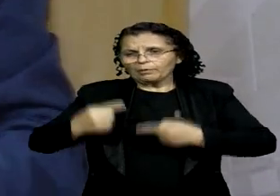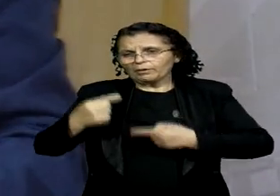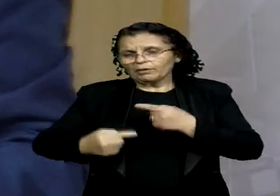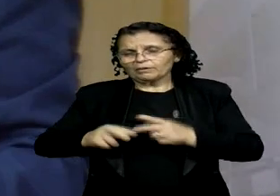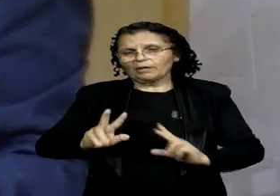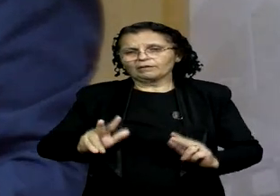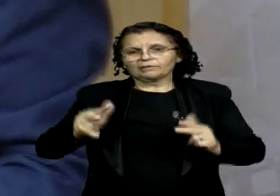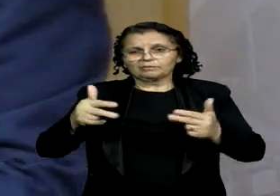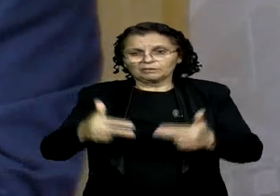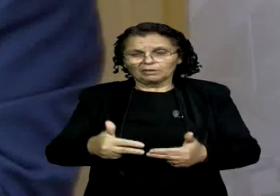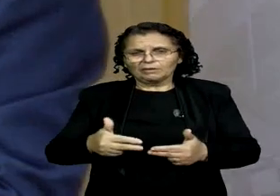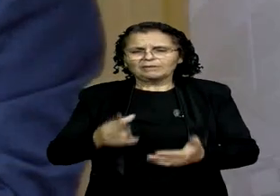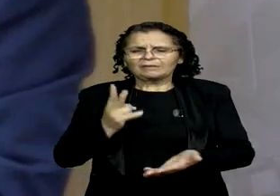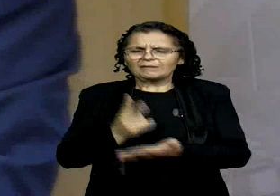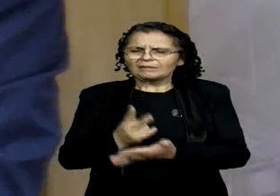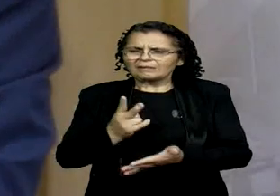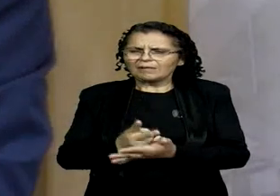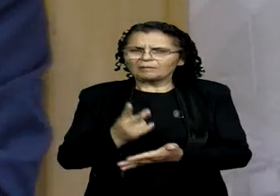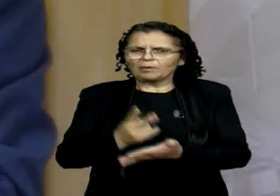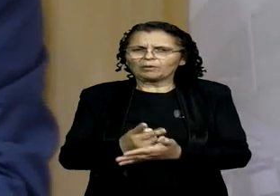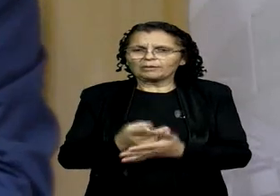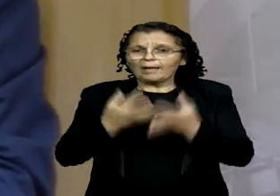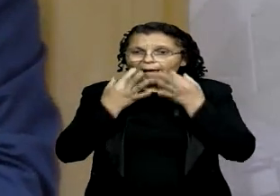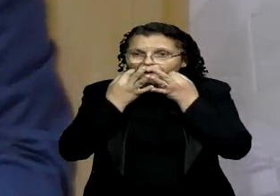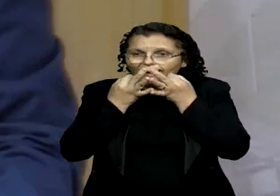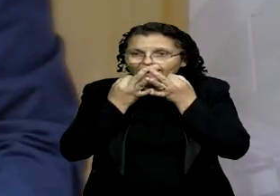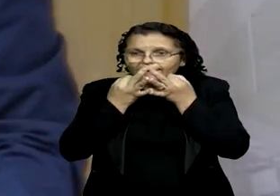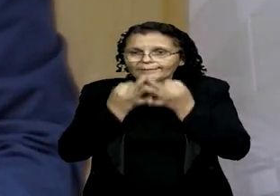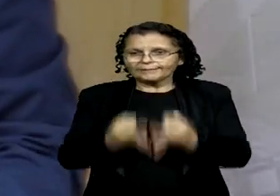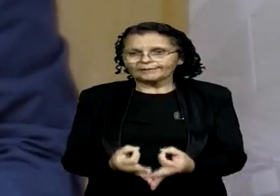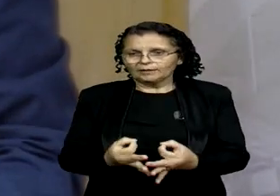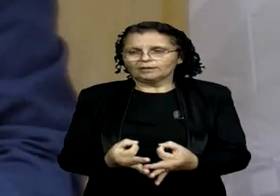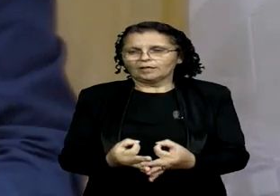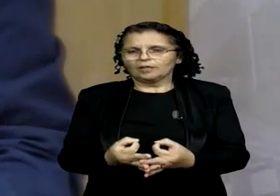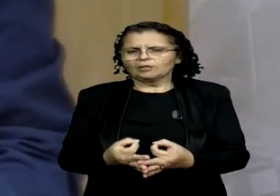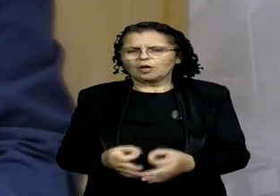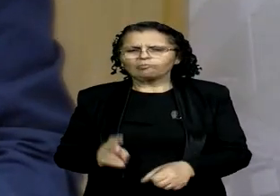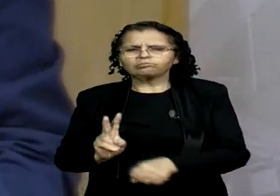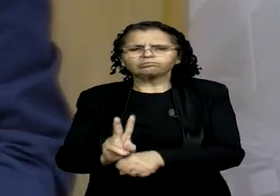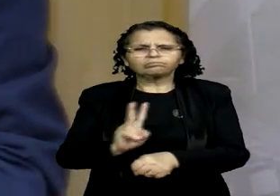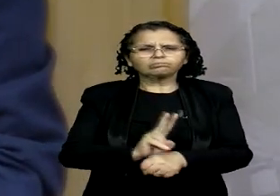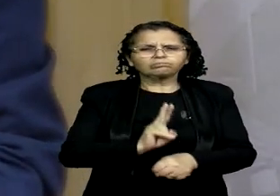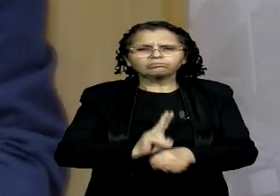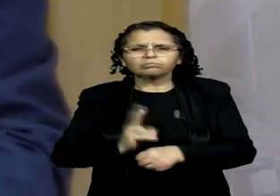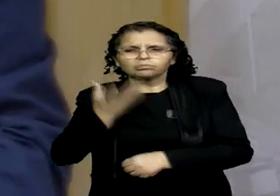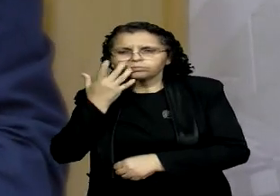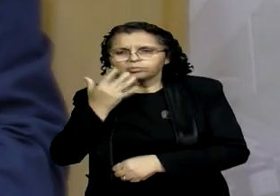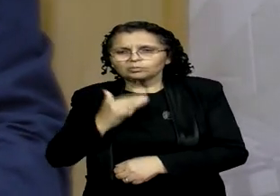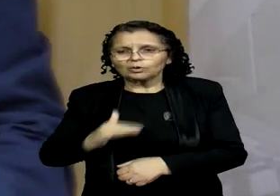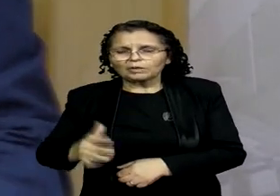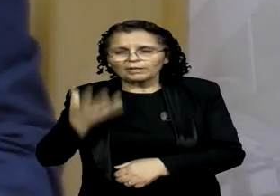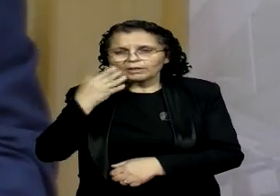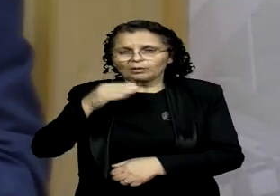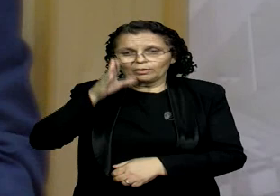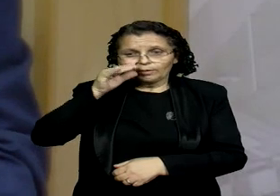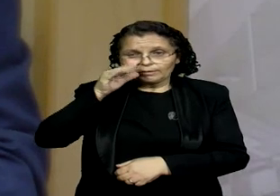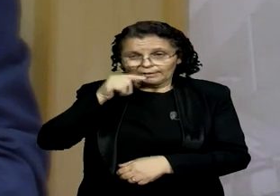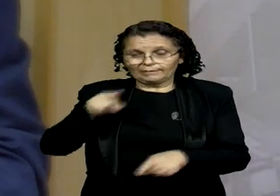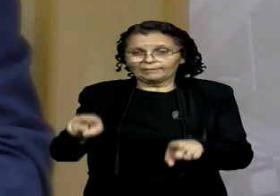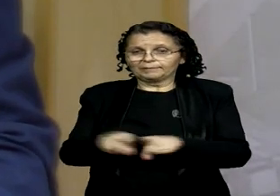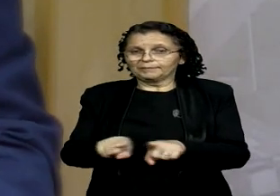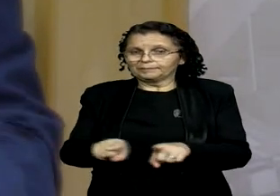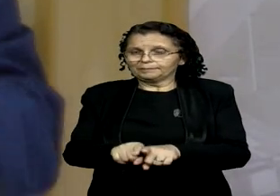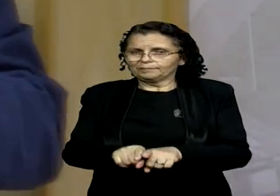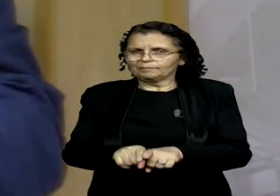de Vereadores sempre esteve muito atento em defender as crianças e os adolescentes da nossa